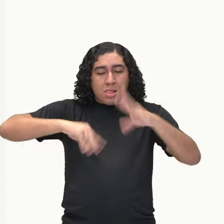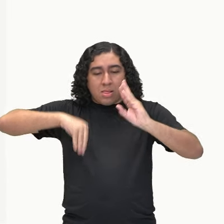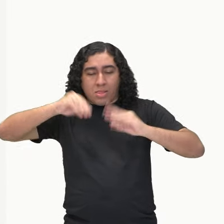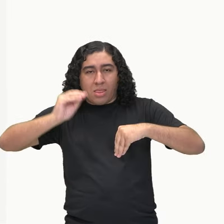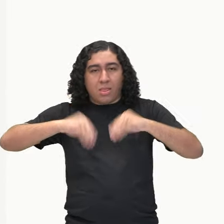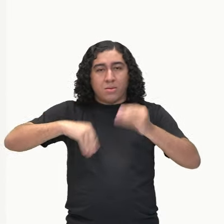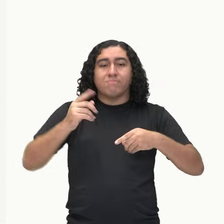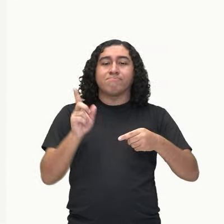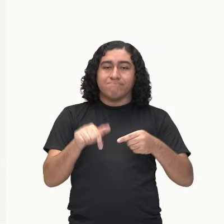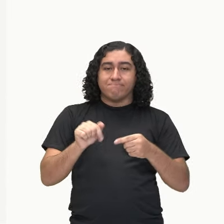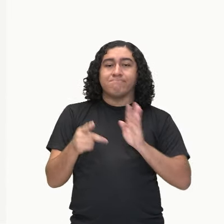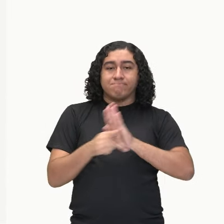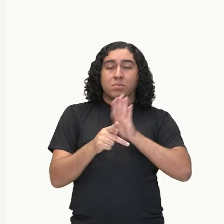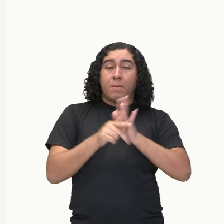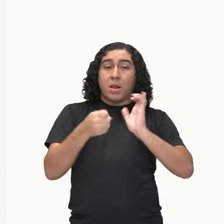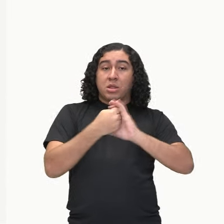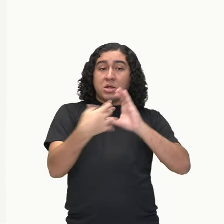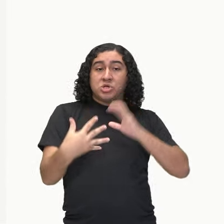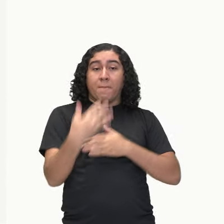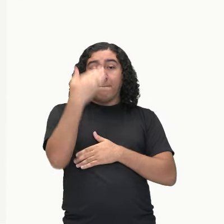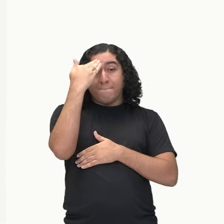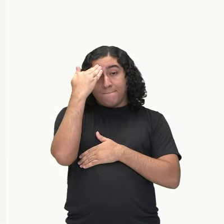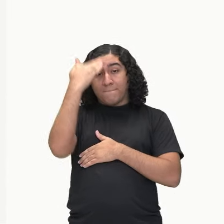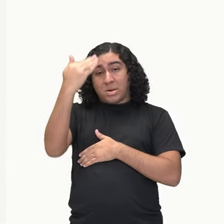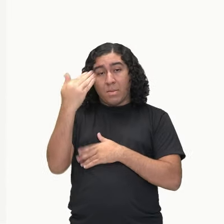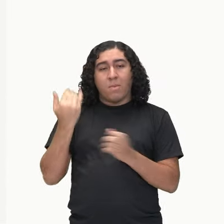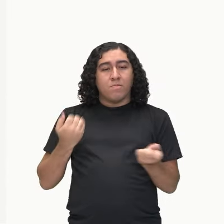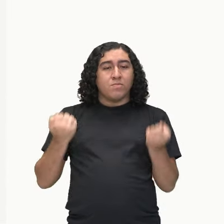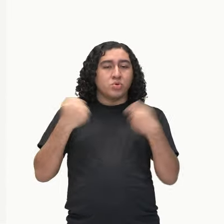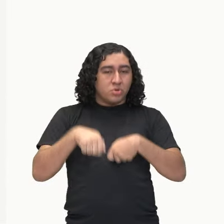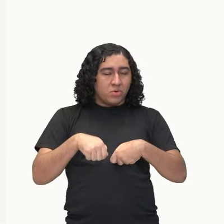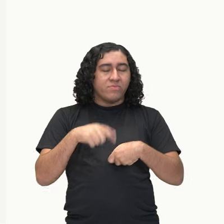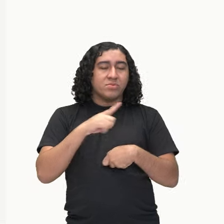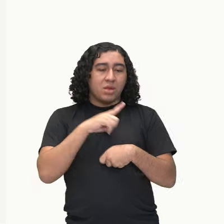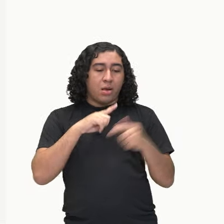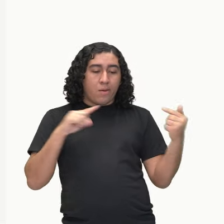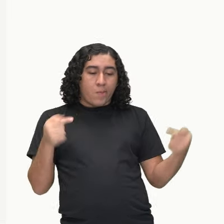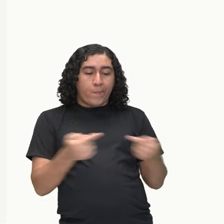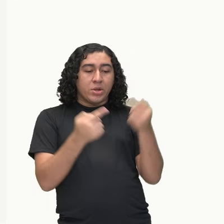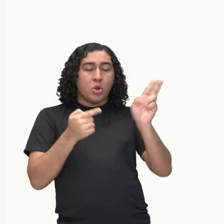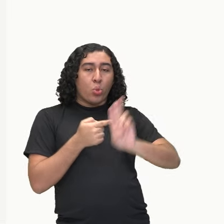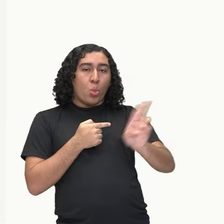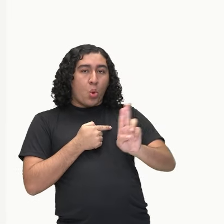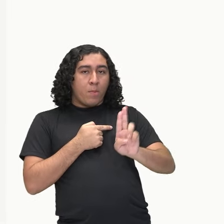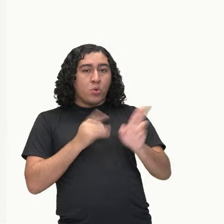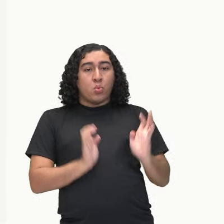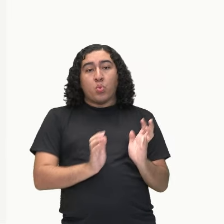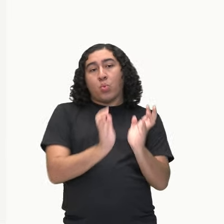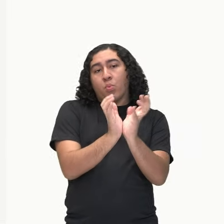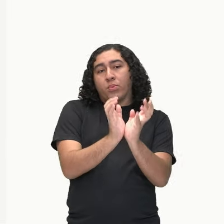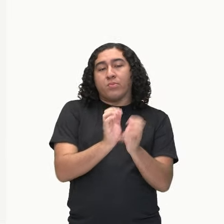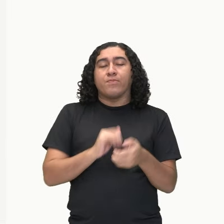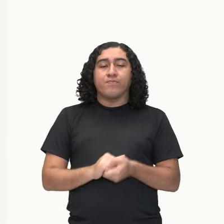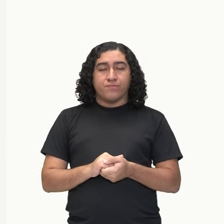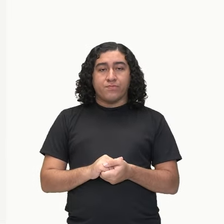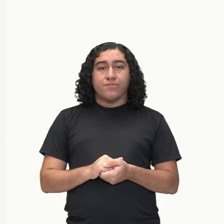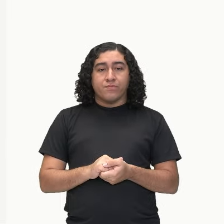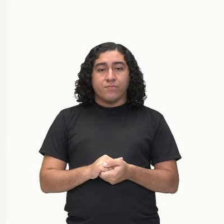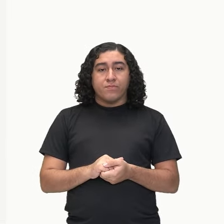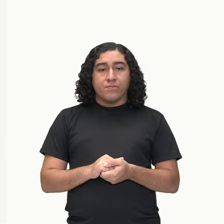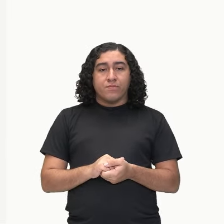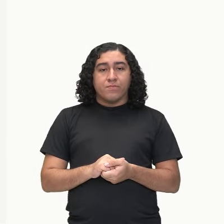Isso aqui, essa é a característica que dá o nome a esse grupo, né? Moluscos. Um corpo mole